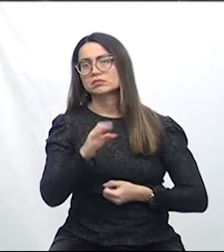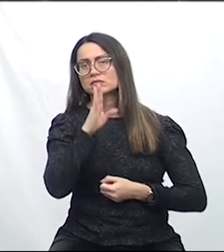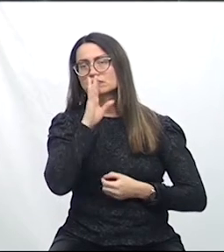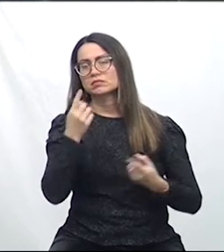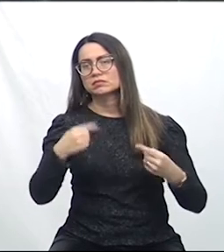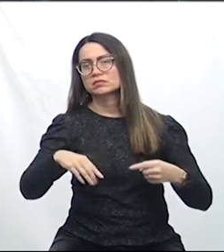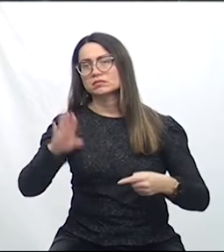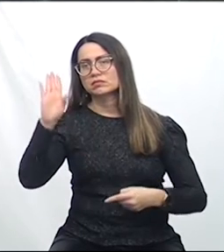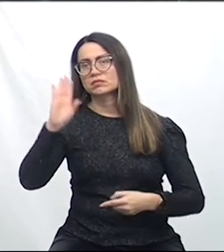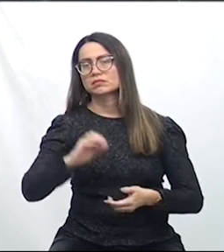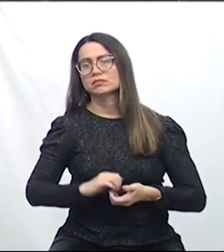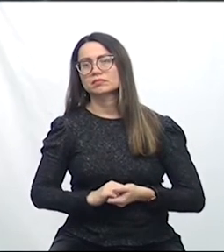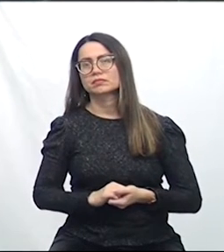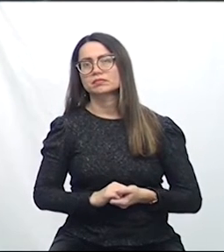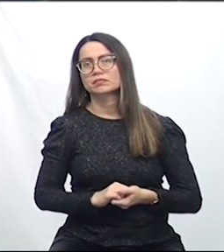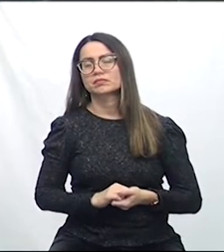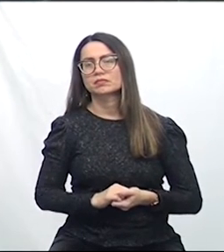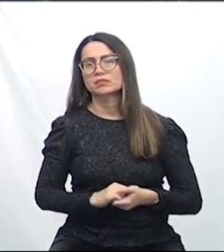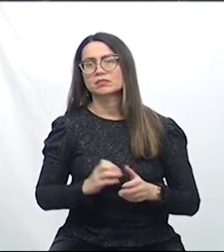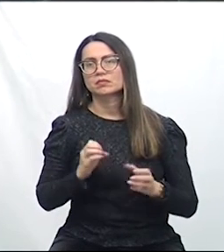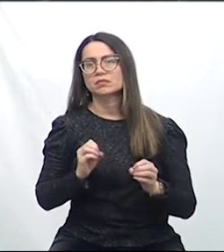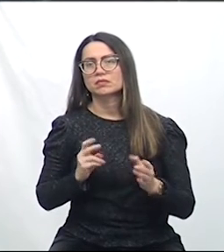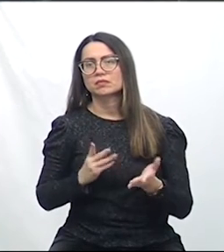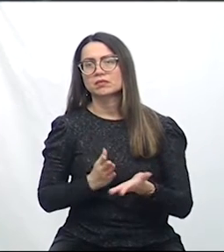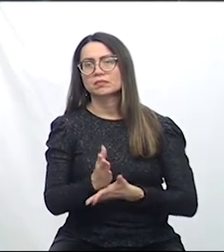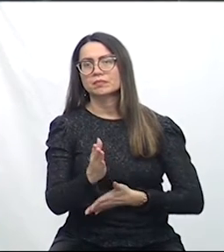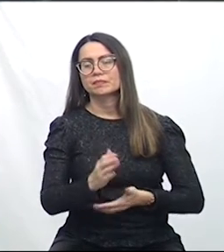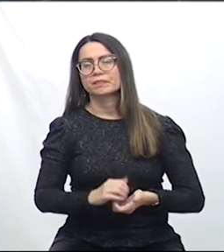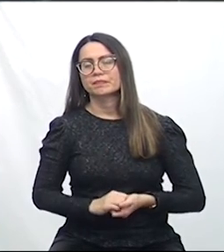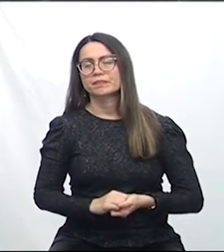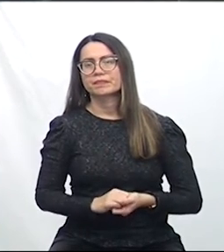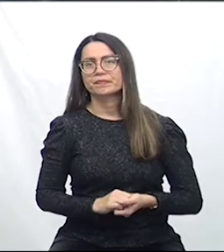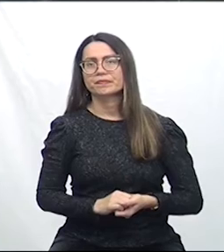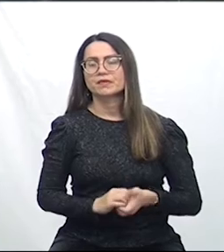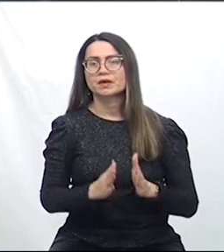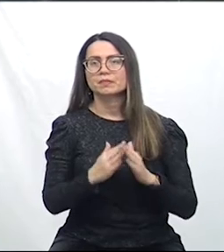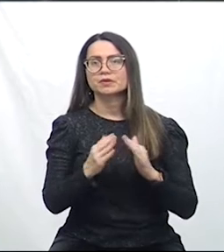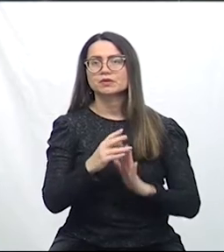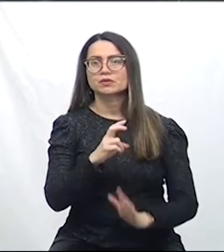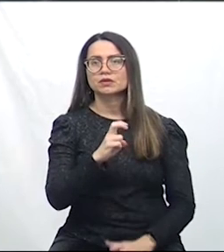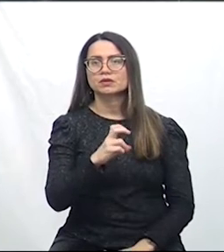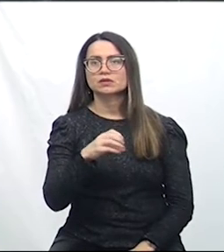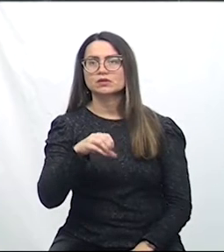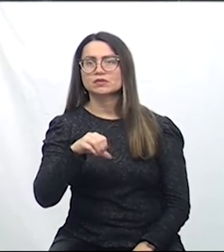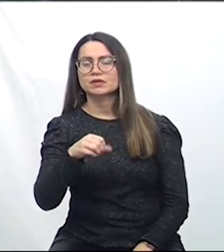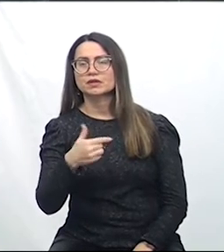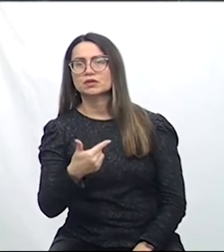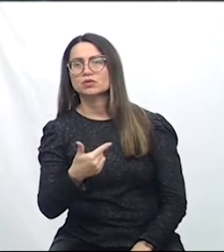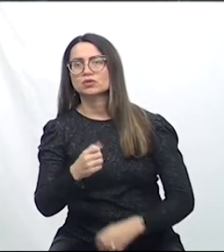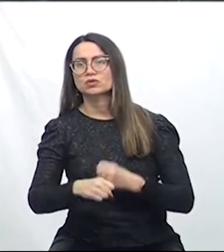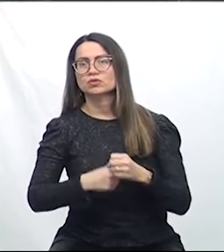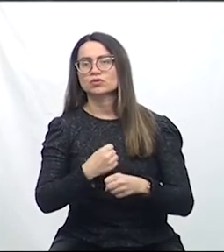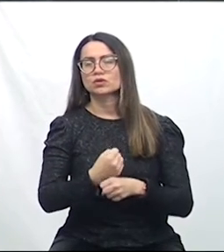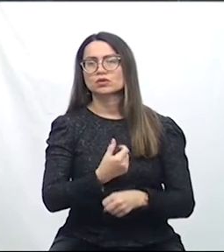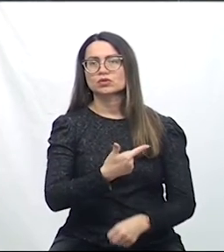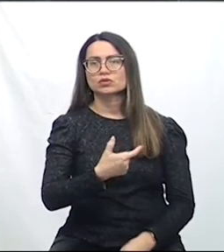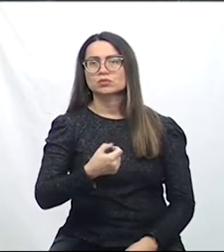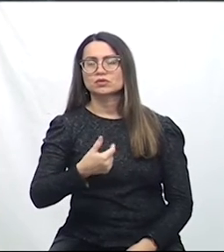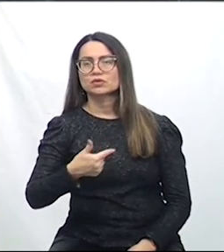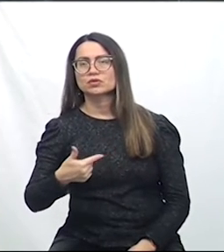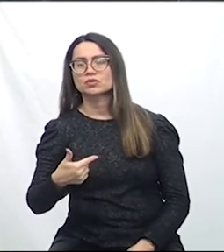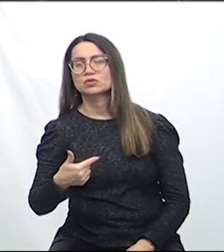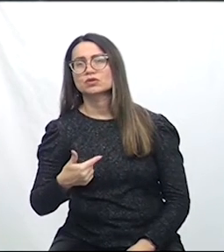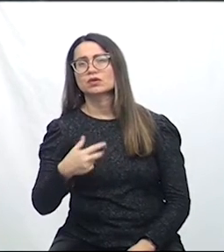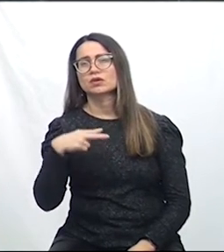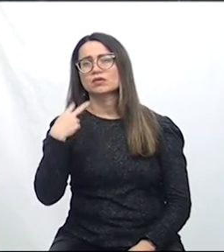estão, os contrários se manifestem. Aprovado por unanimidade. Requerimento 592/2022, vereadora Miguel